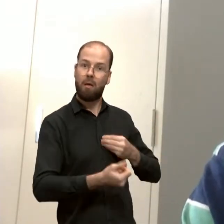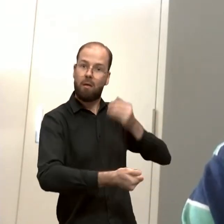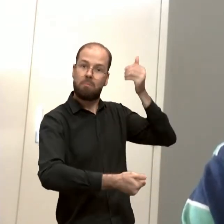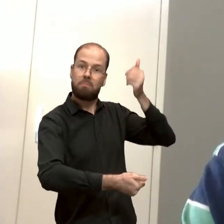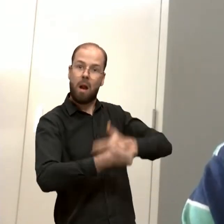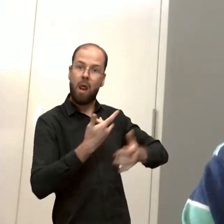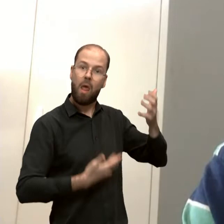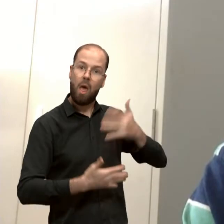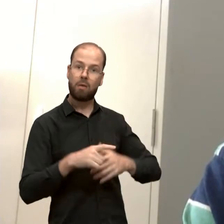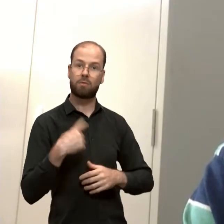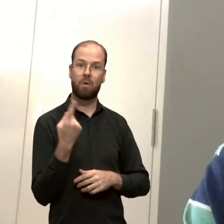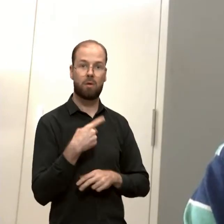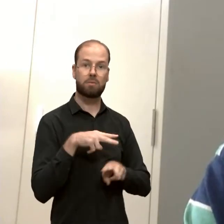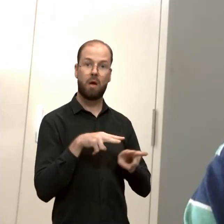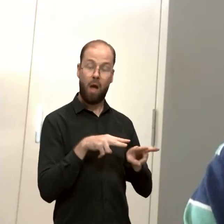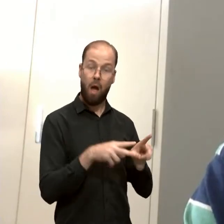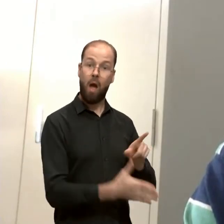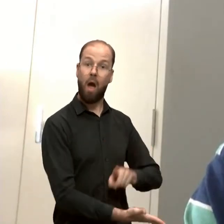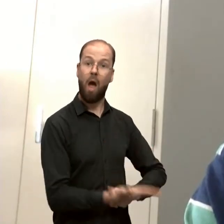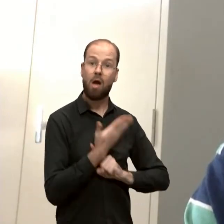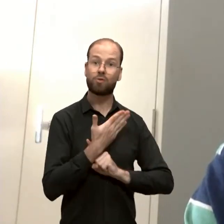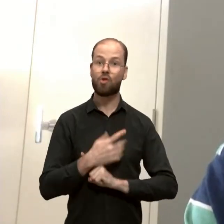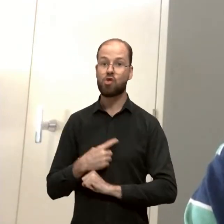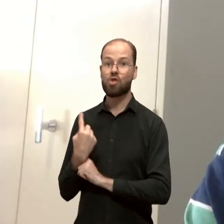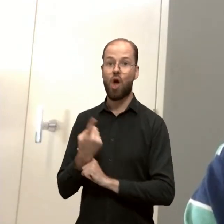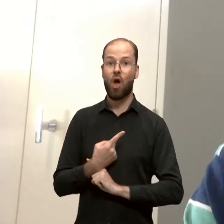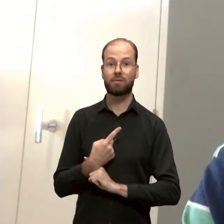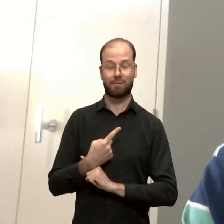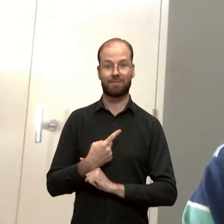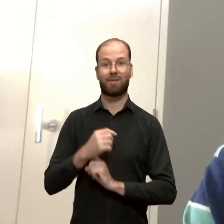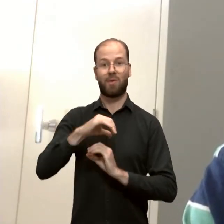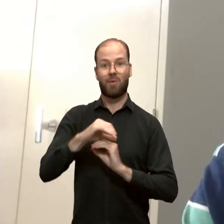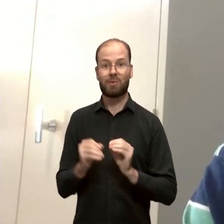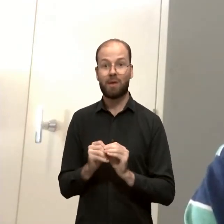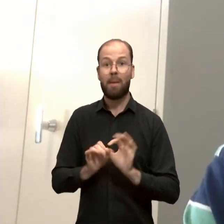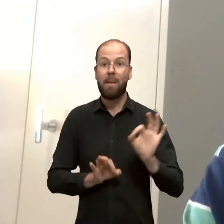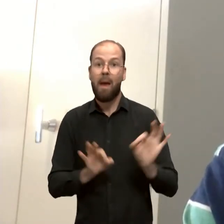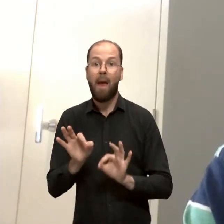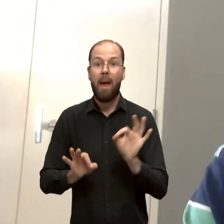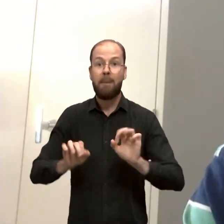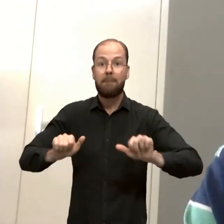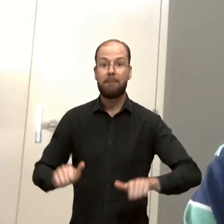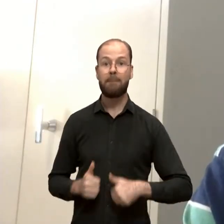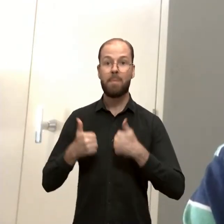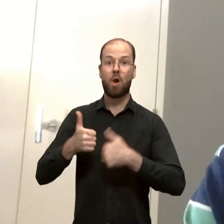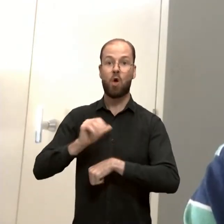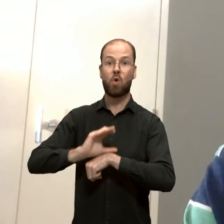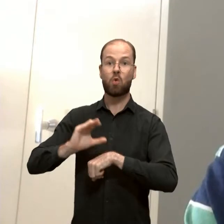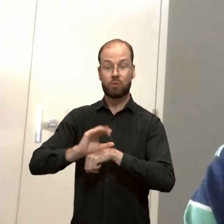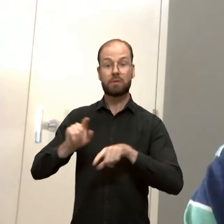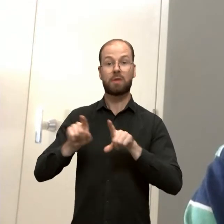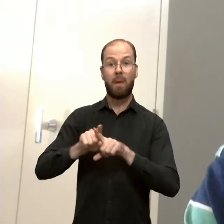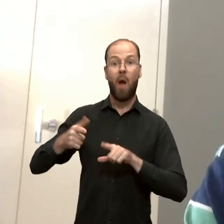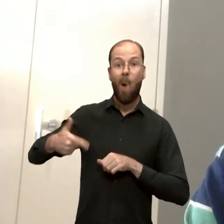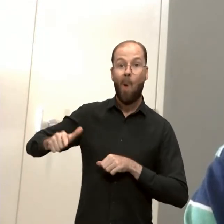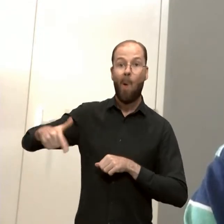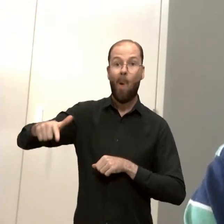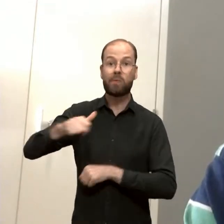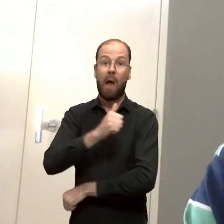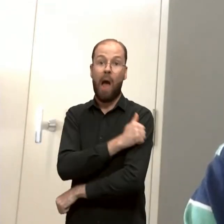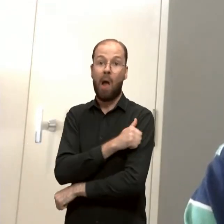acaba nos ajudando a pensar como nós podemos melhorar os nossos cursos e a formação para os demais estudantes que não tiveram oportunidade